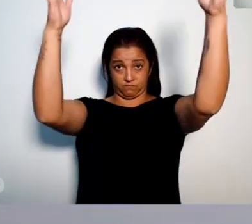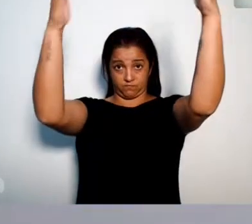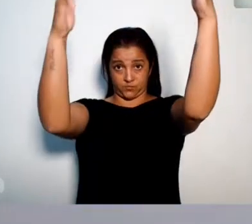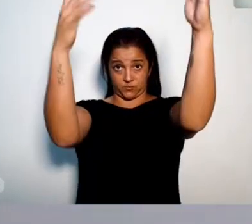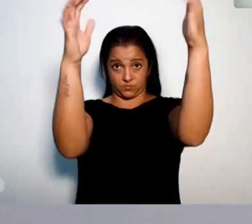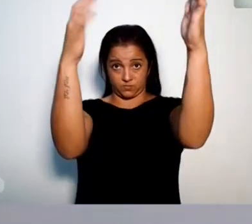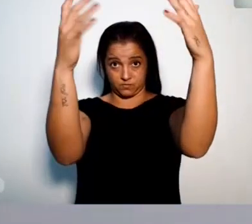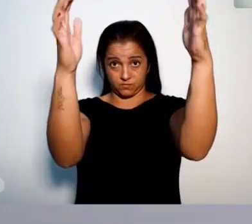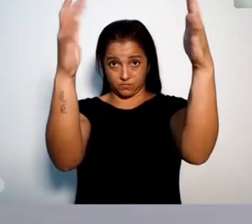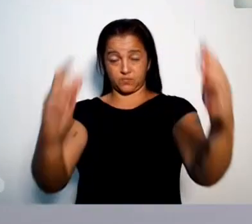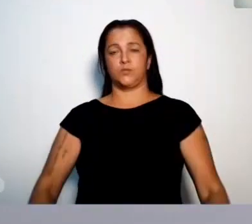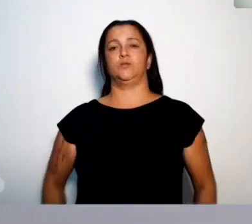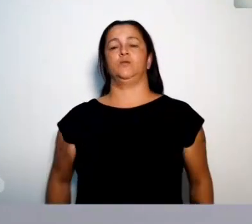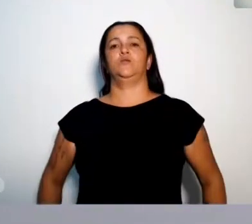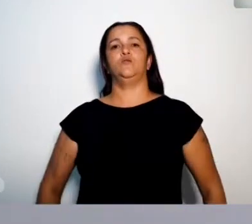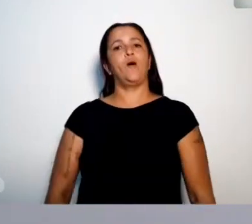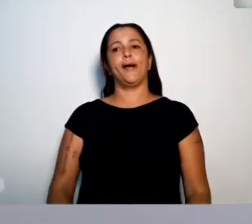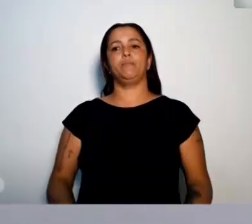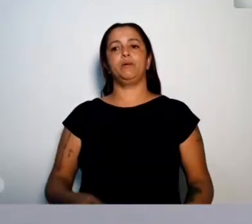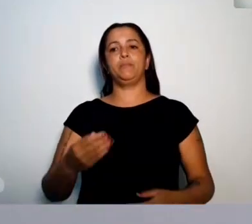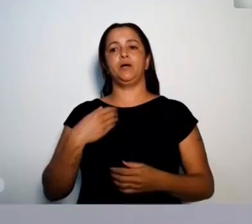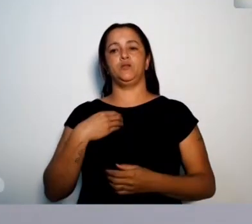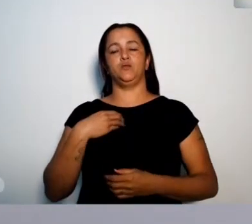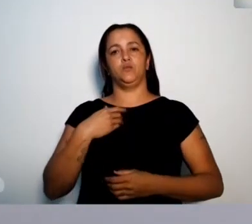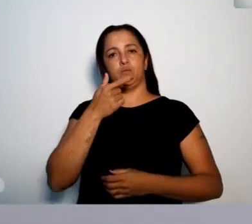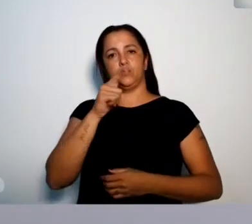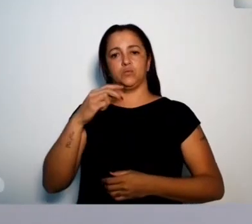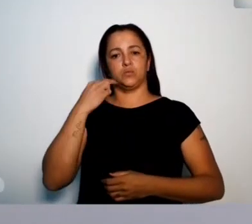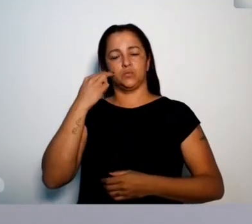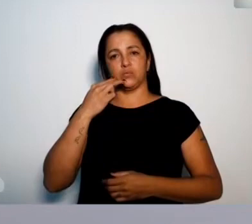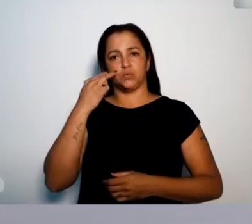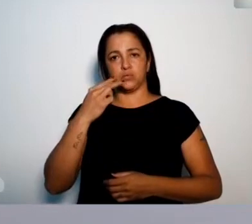Próximo vereador, o vereador José Fernandes.